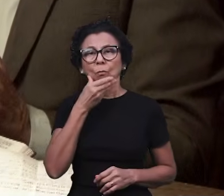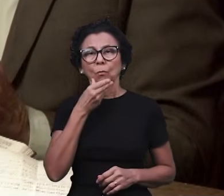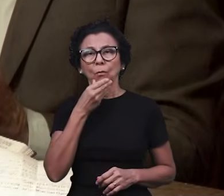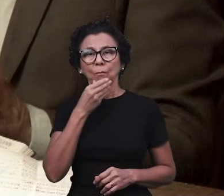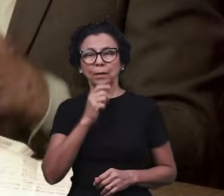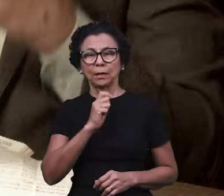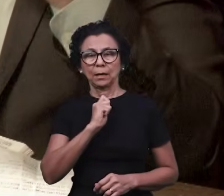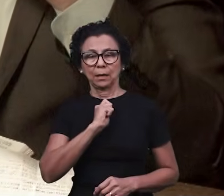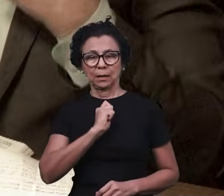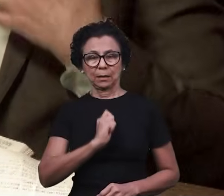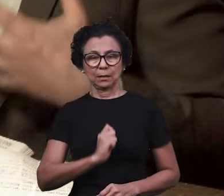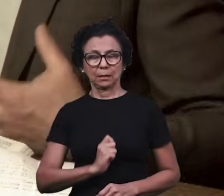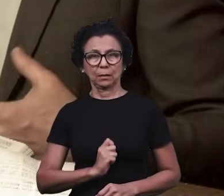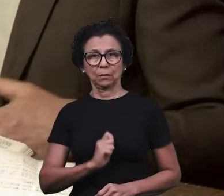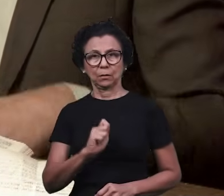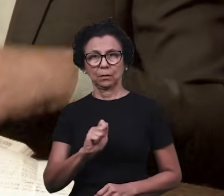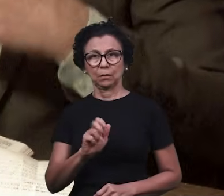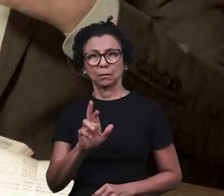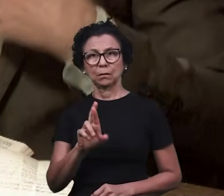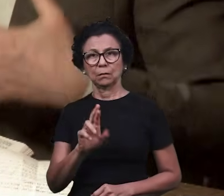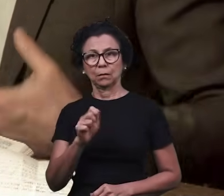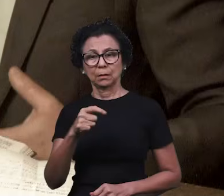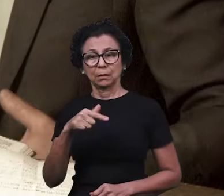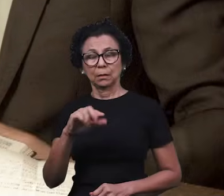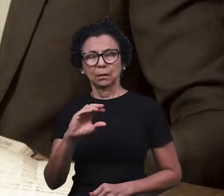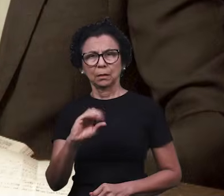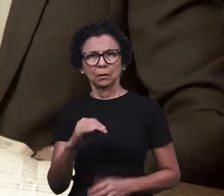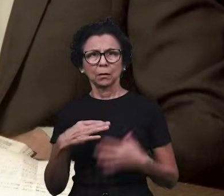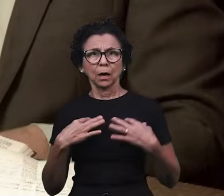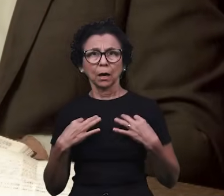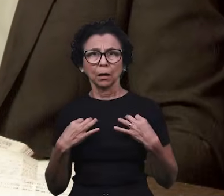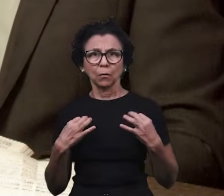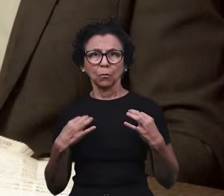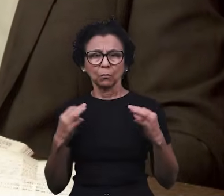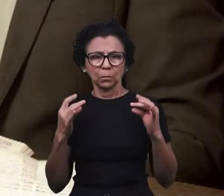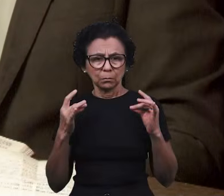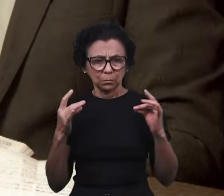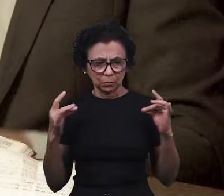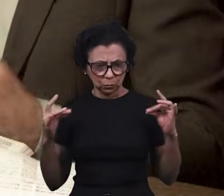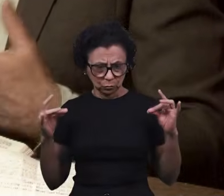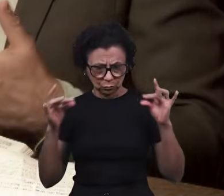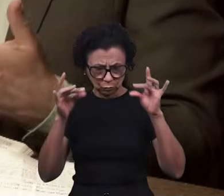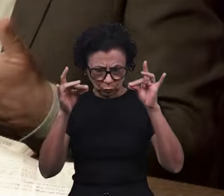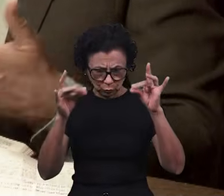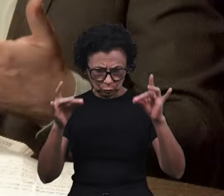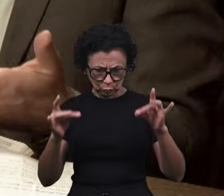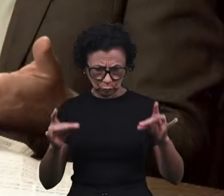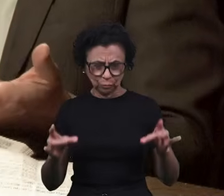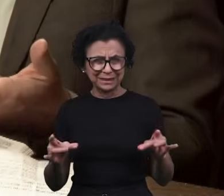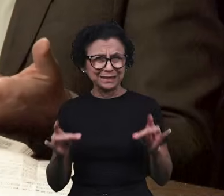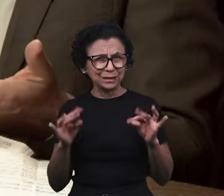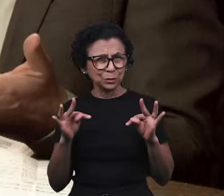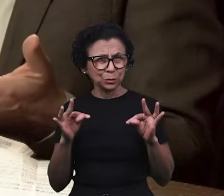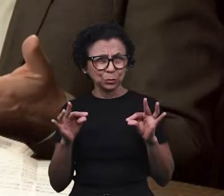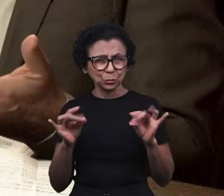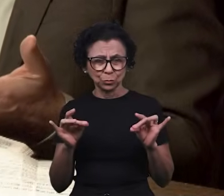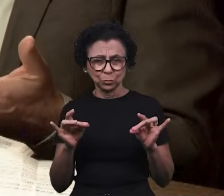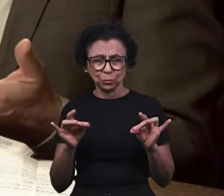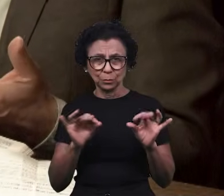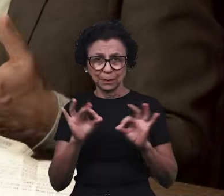Arão, cada detalhe da vestidura dele, e tinha que ser daquela